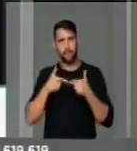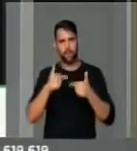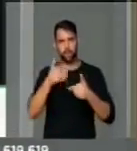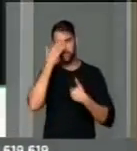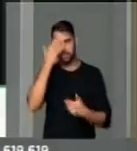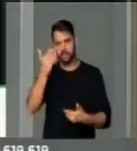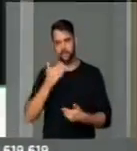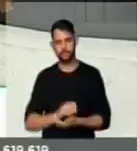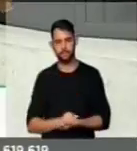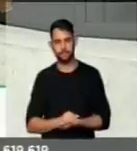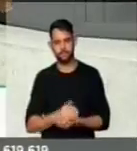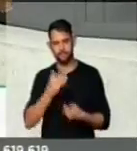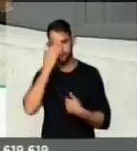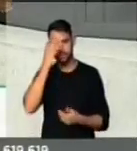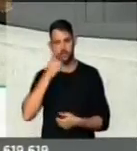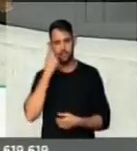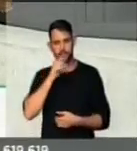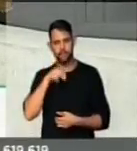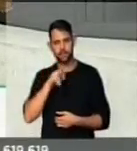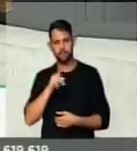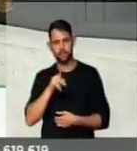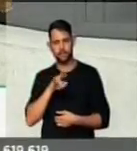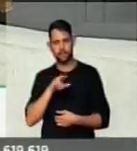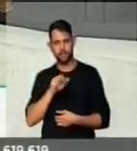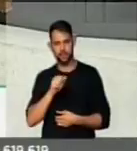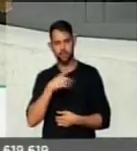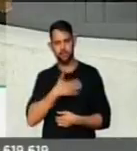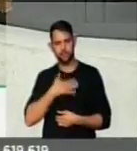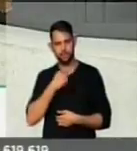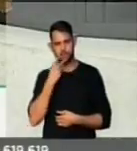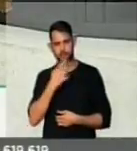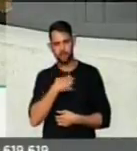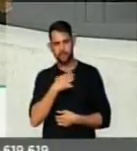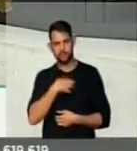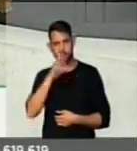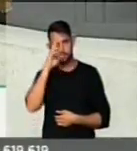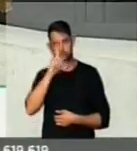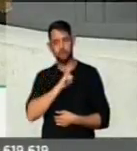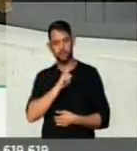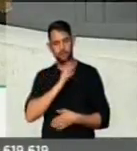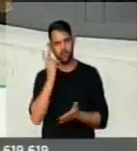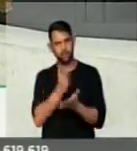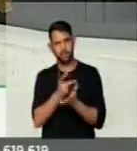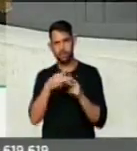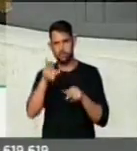Muito obrigado. Obrigado, deputado Mauro Pereira. Quero dizer que o sentimento que tenho é o mesmo de Vossa Excelência.